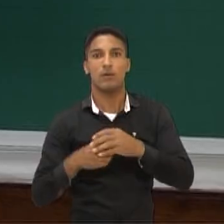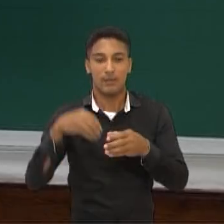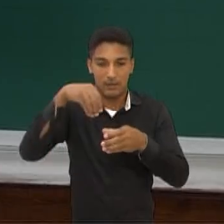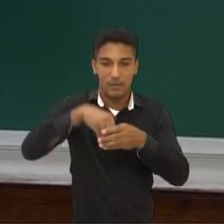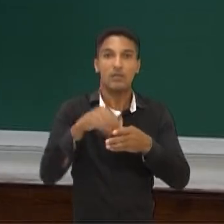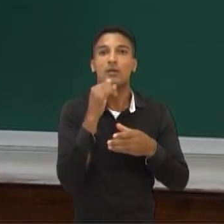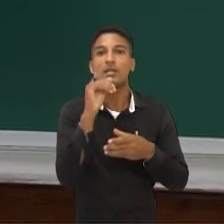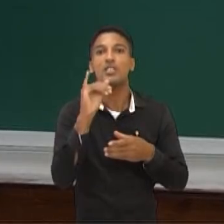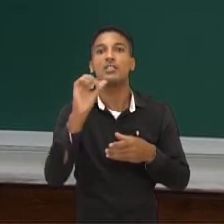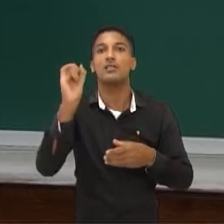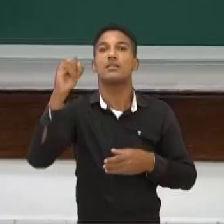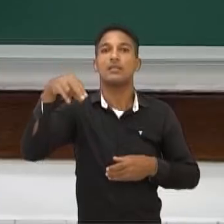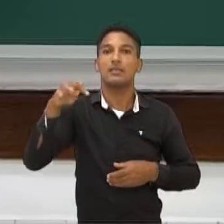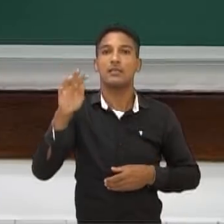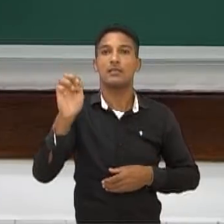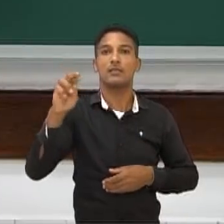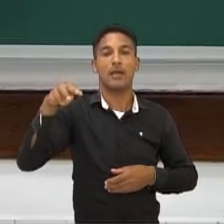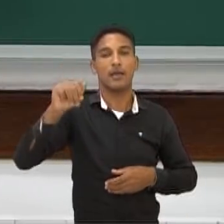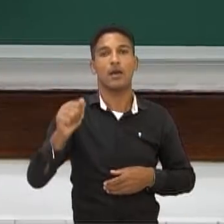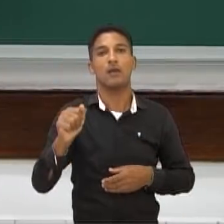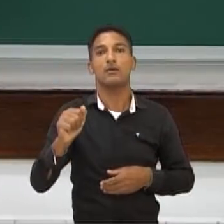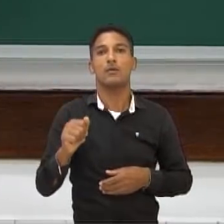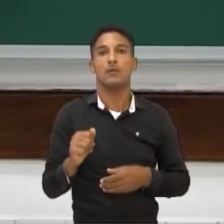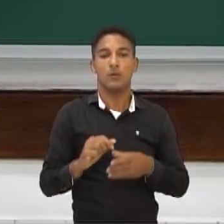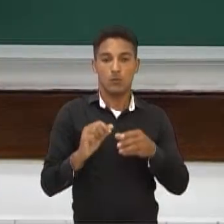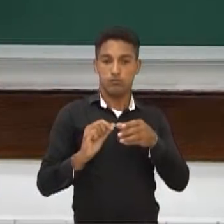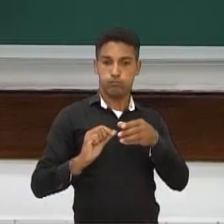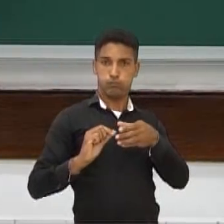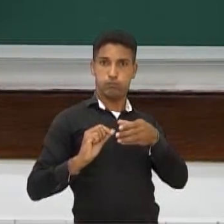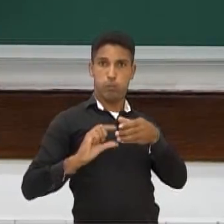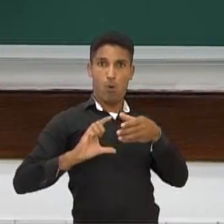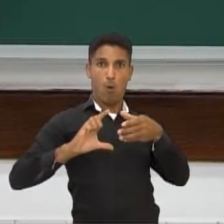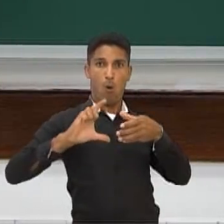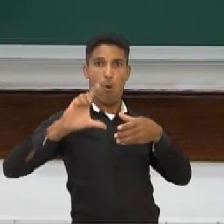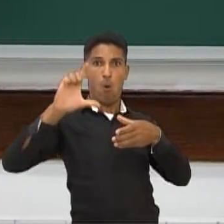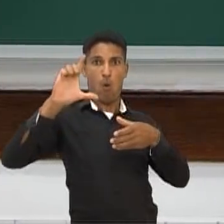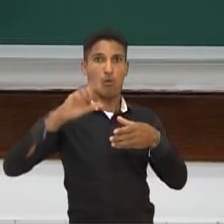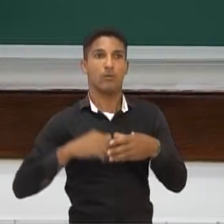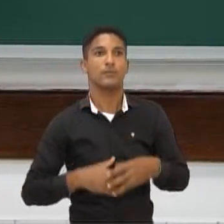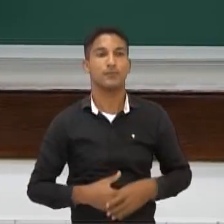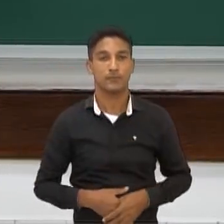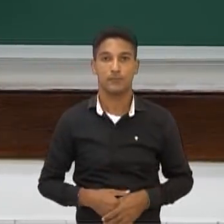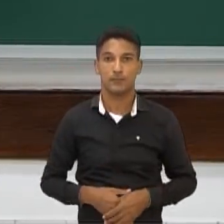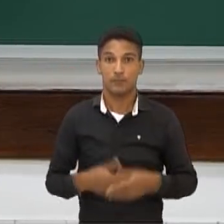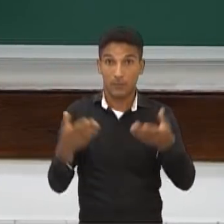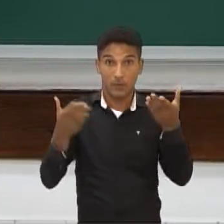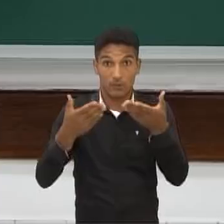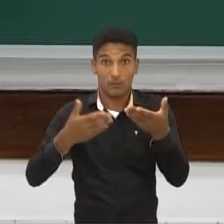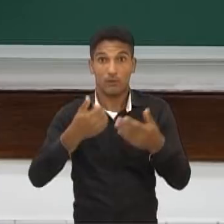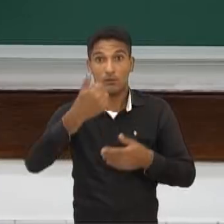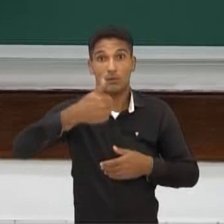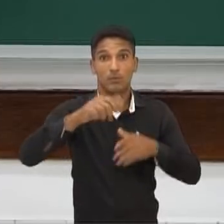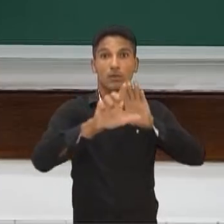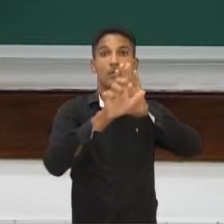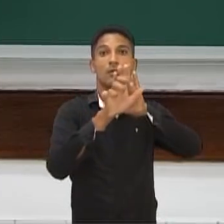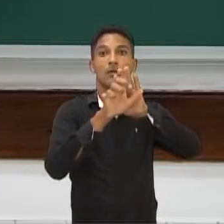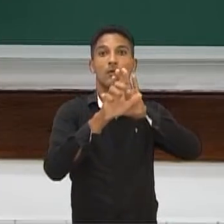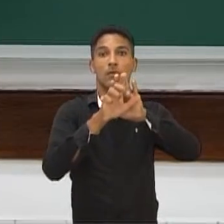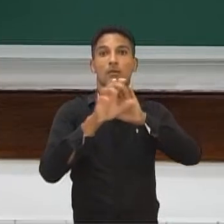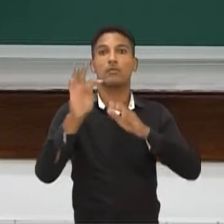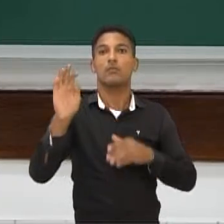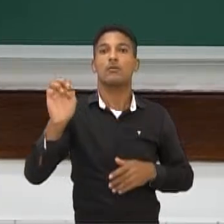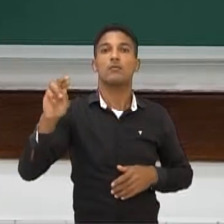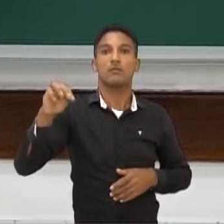interna. Se você pegou esses conceitos, eu posso apresentar para os senhores a primeira lei